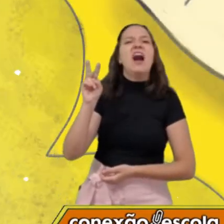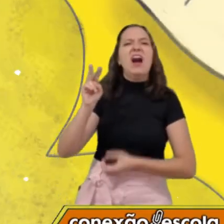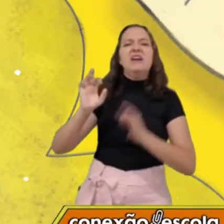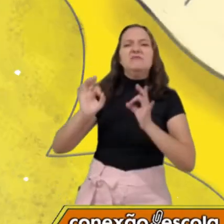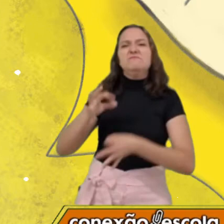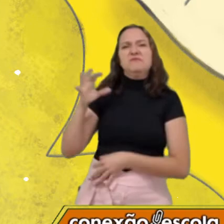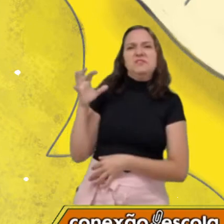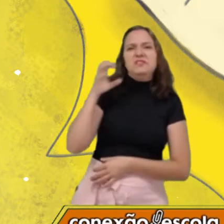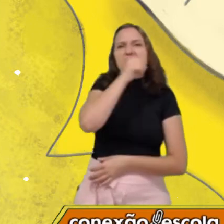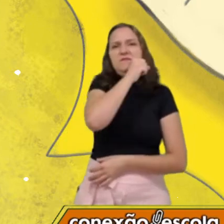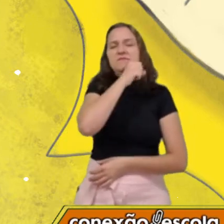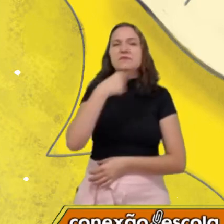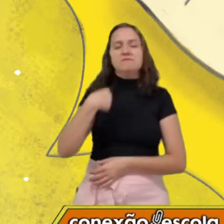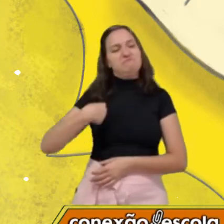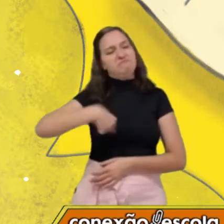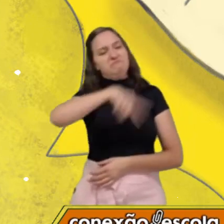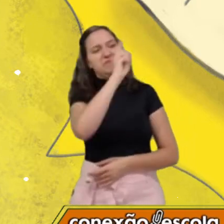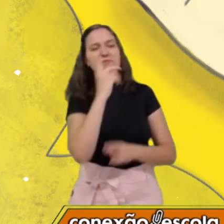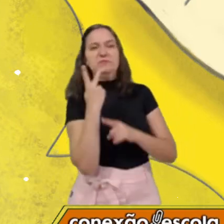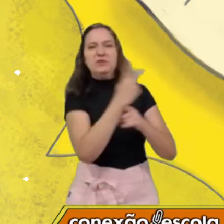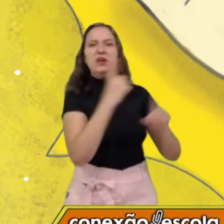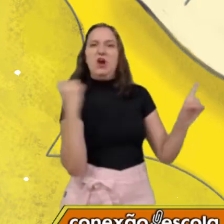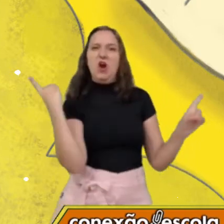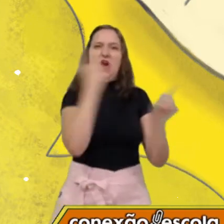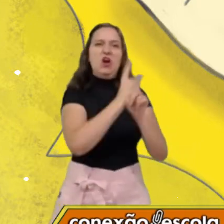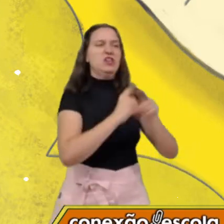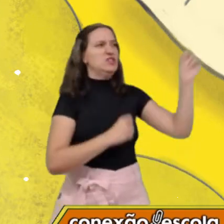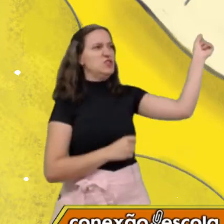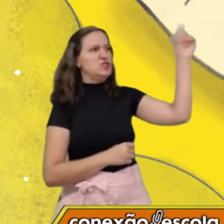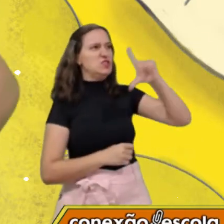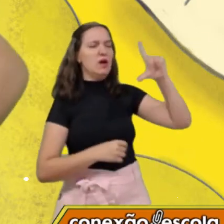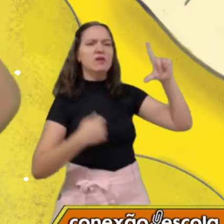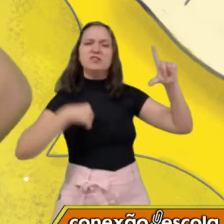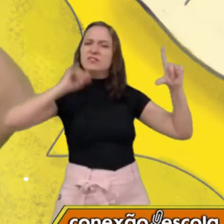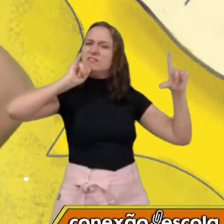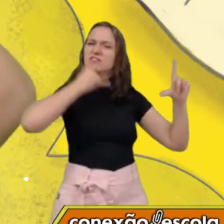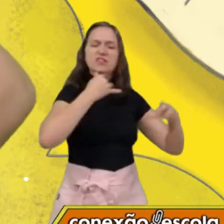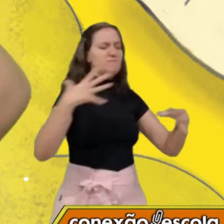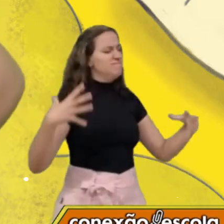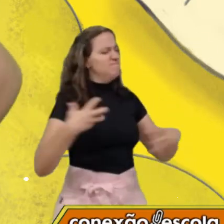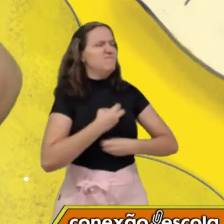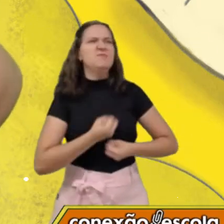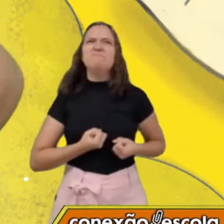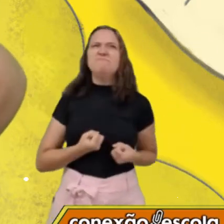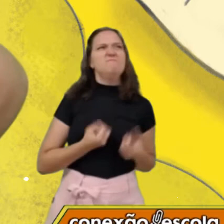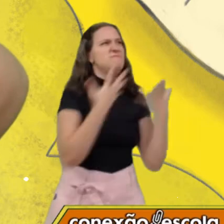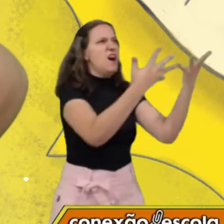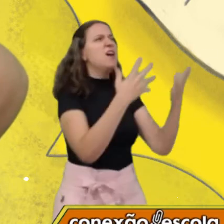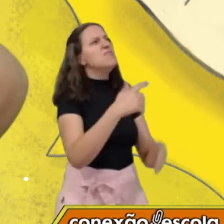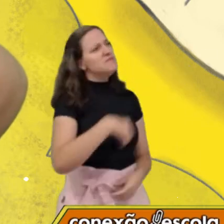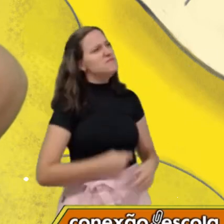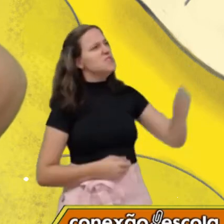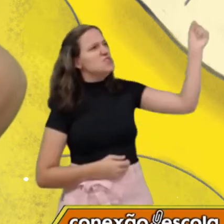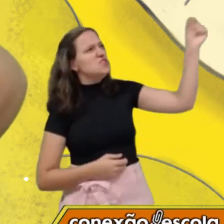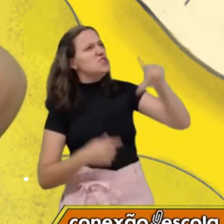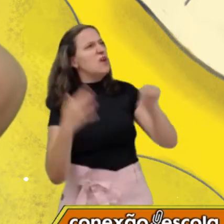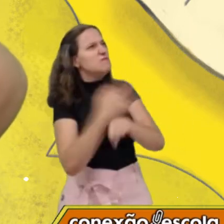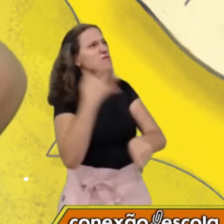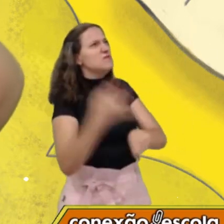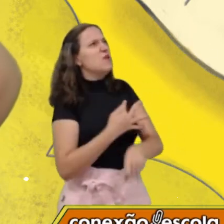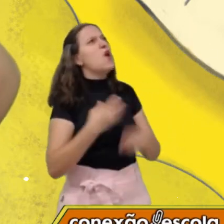depressa com sol foi se encontrar e muito chateada começou a falar assim eu sou